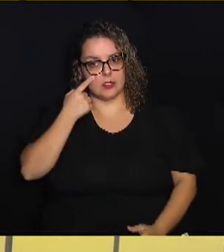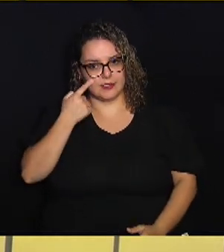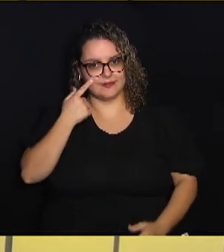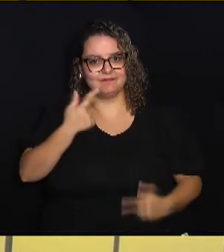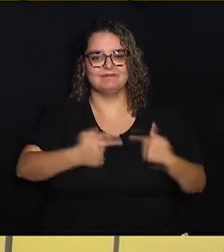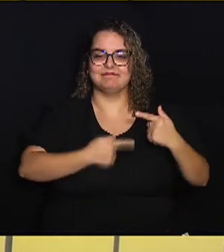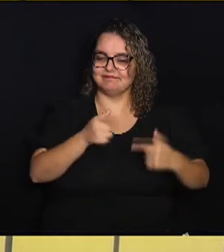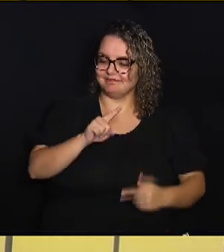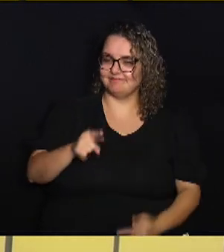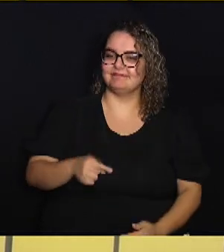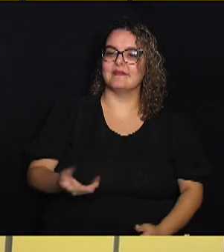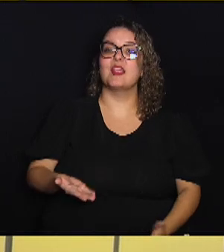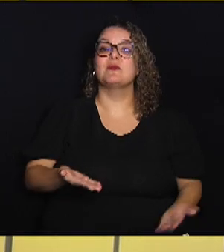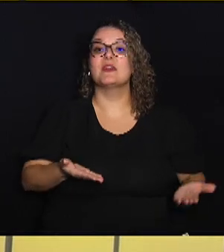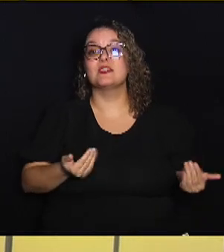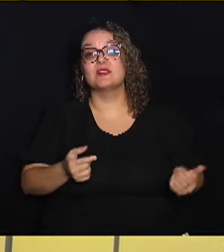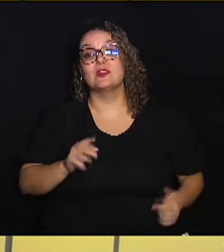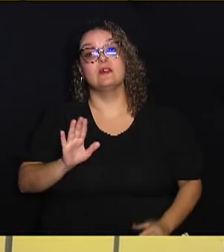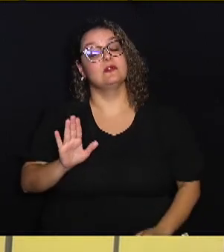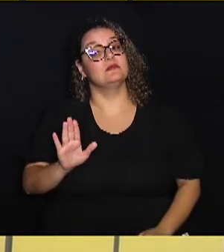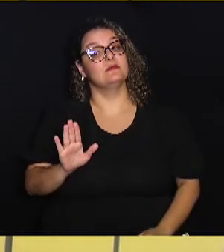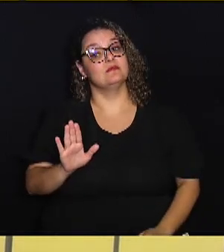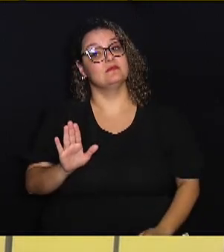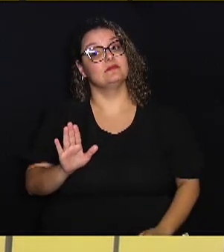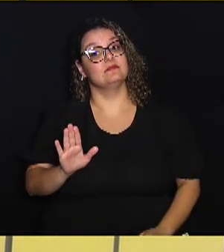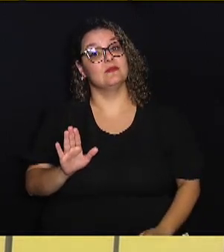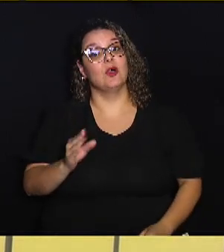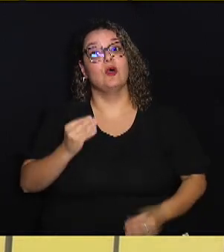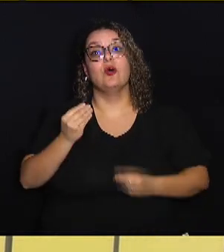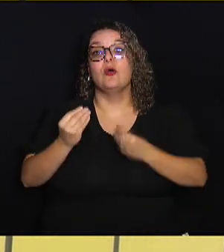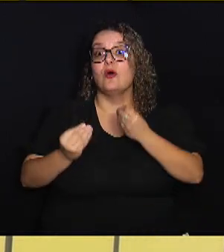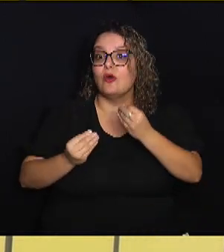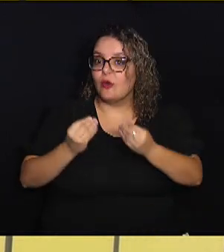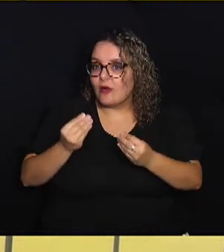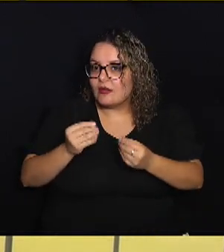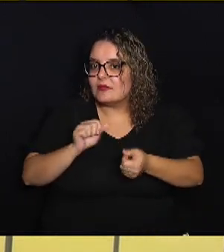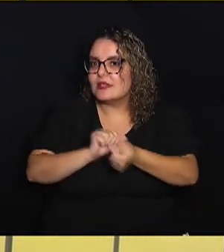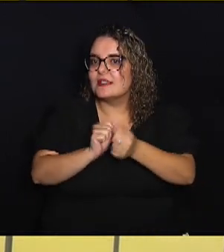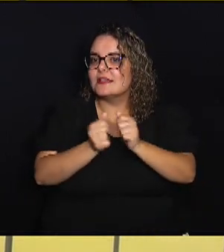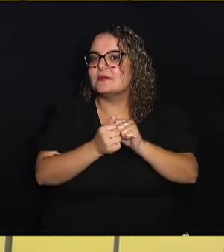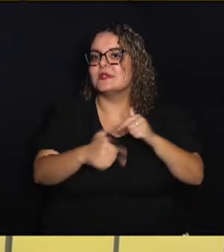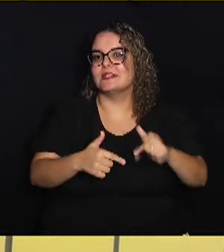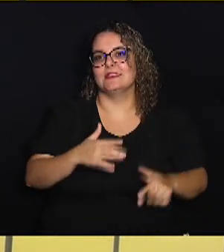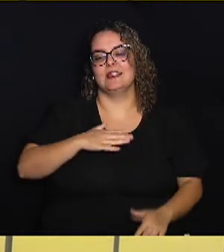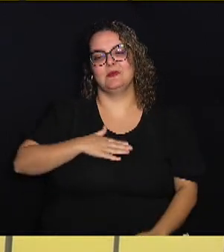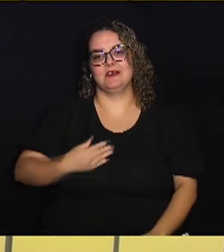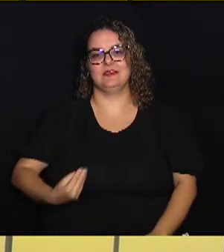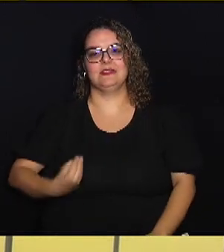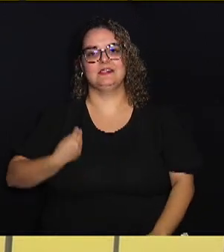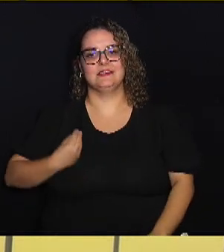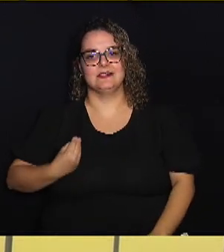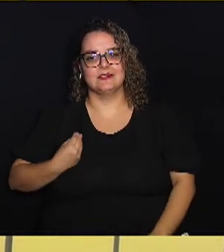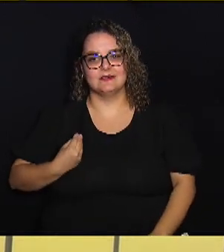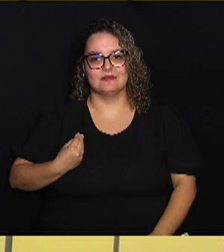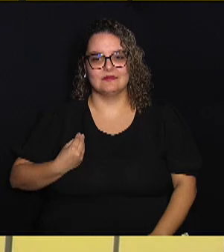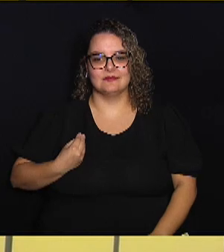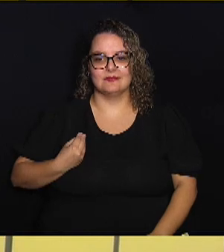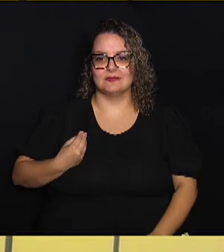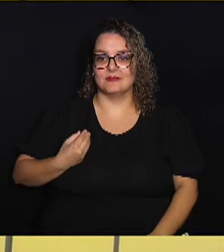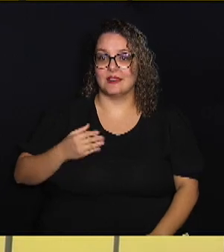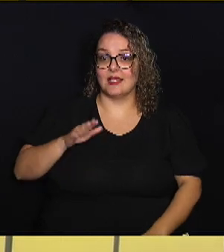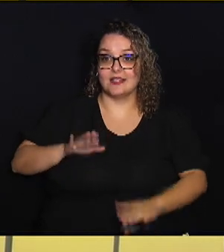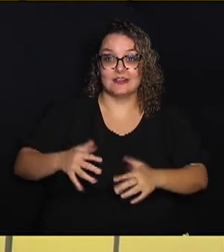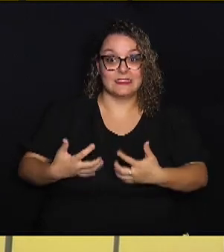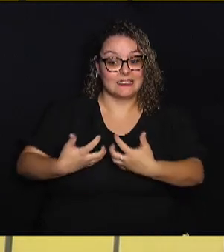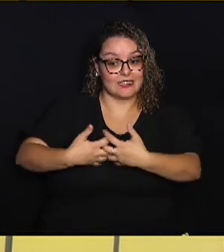Z, as gerações mais novas, hoje falam, opa, como é que eu encaixo esse trabalho na minha vida? E às vezes encaixa, às vezes não encaixa.